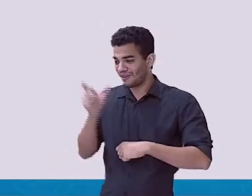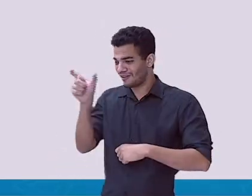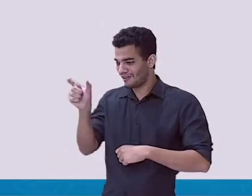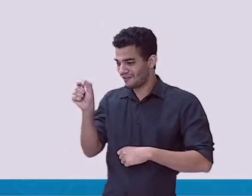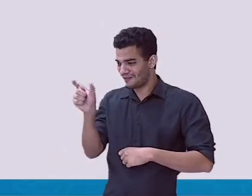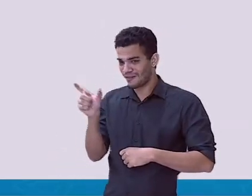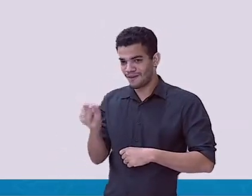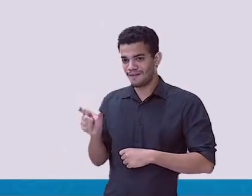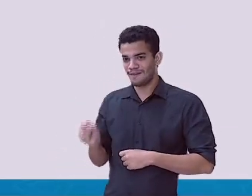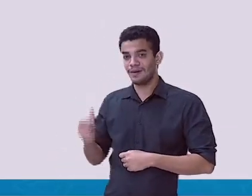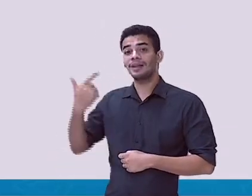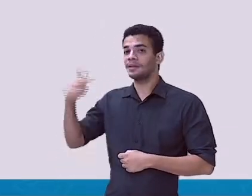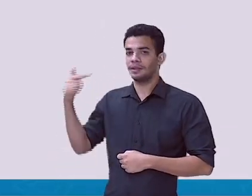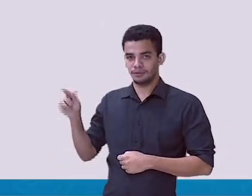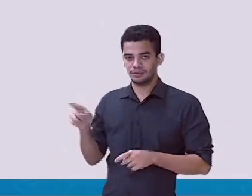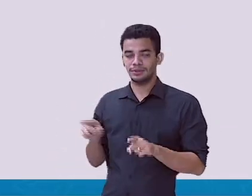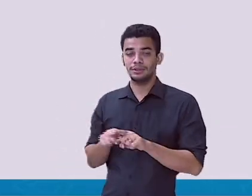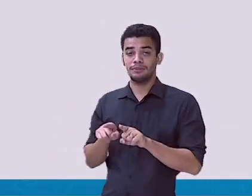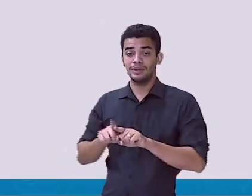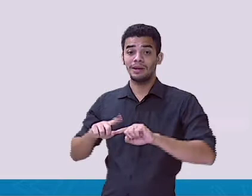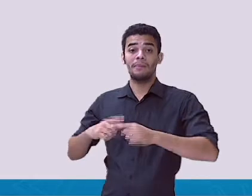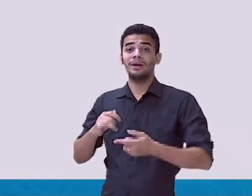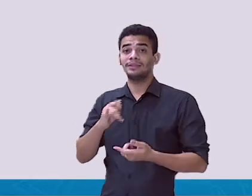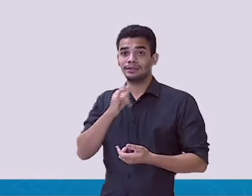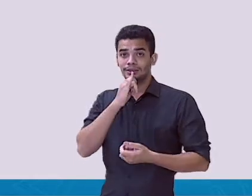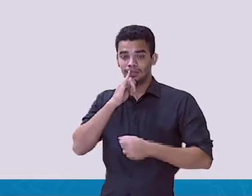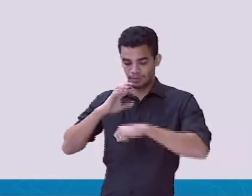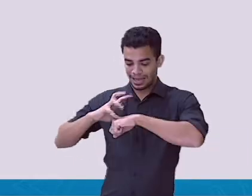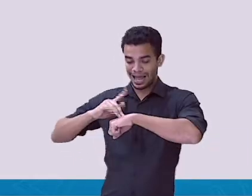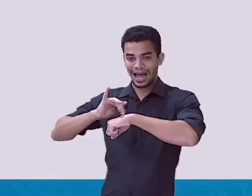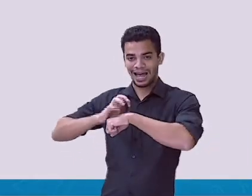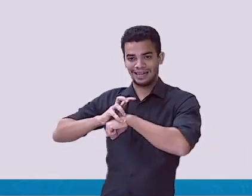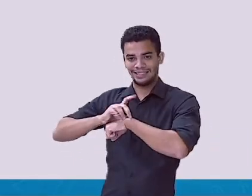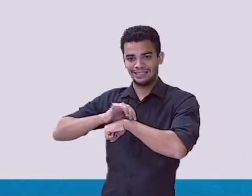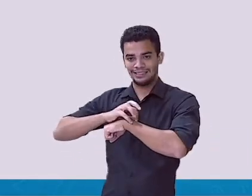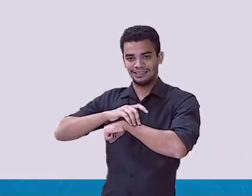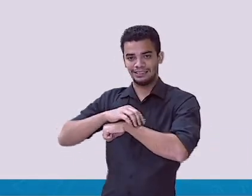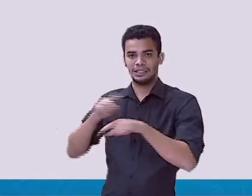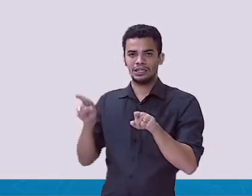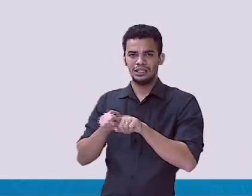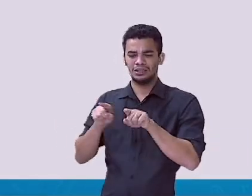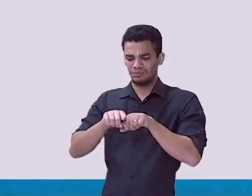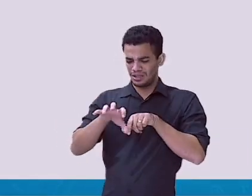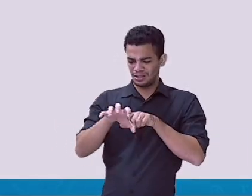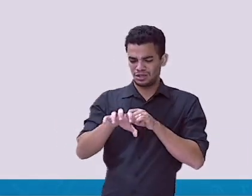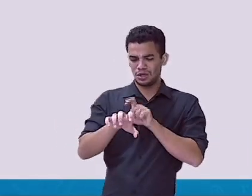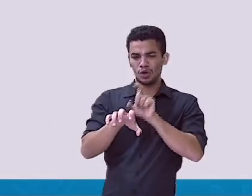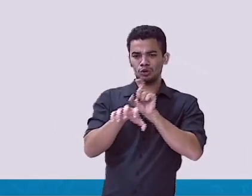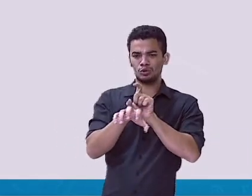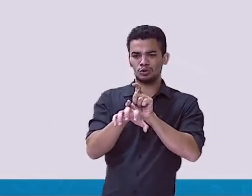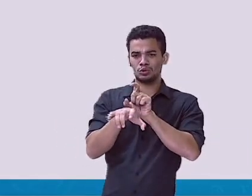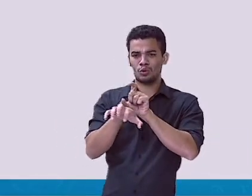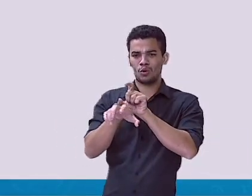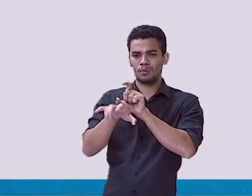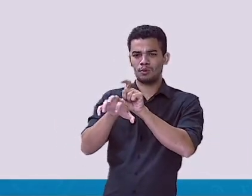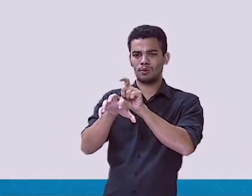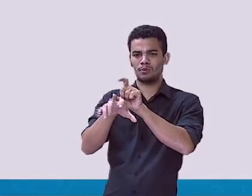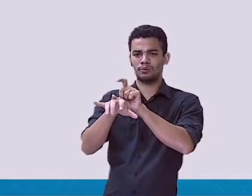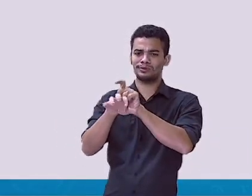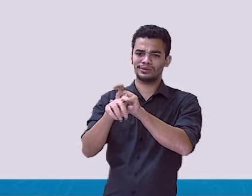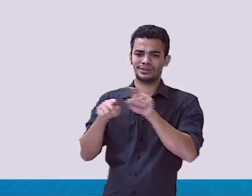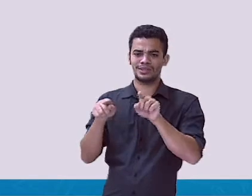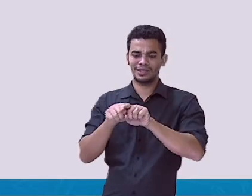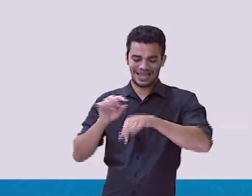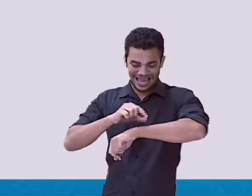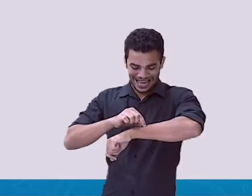representados por quê? Aranhas, escorpiões, opiliões, ácaros e carrapatos.